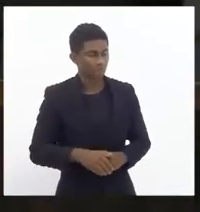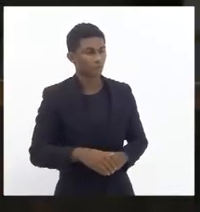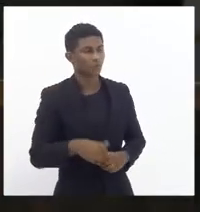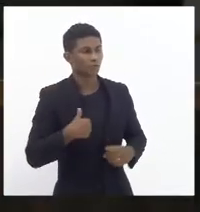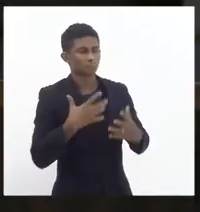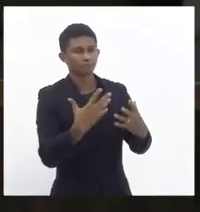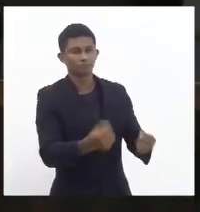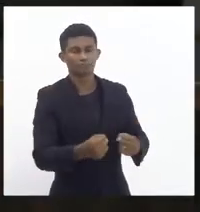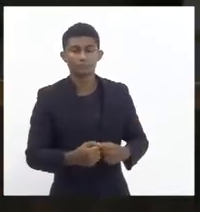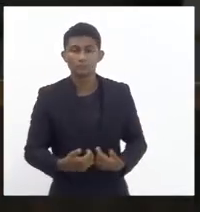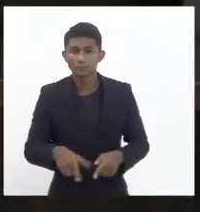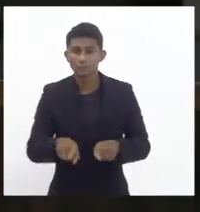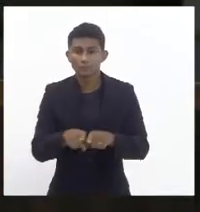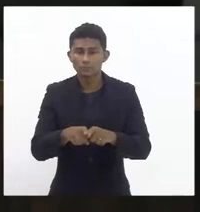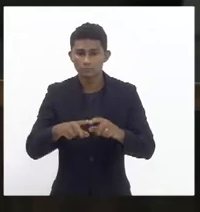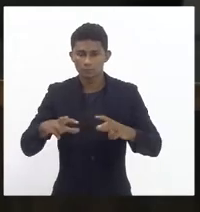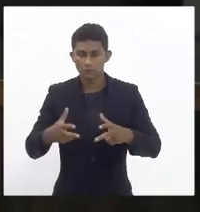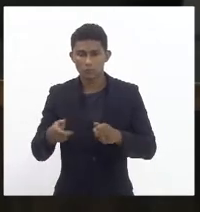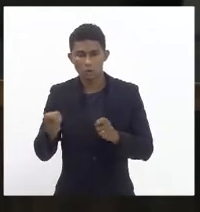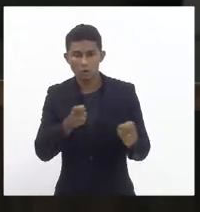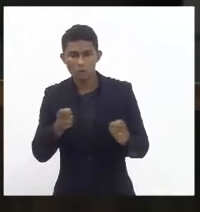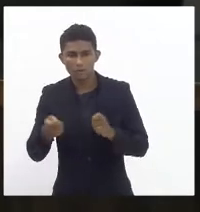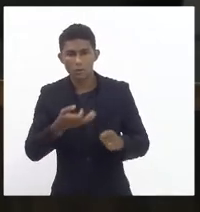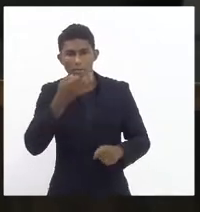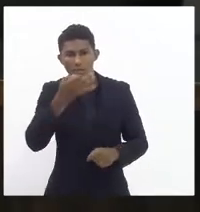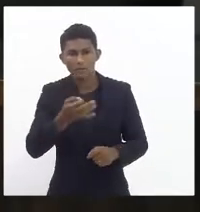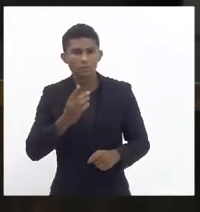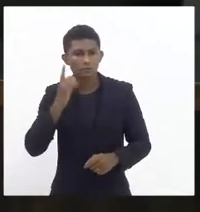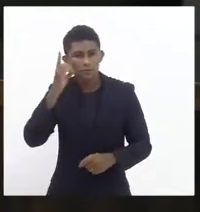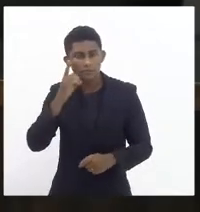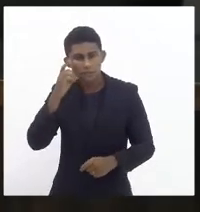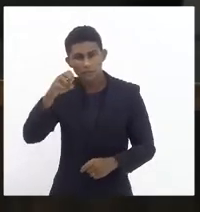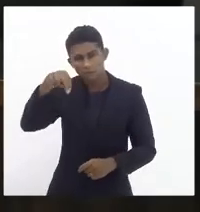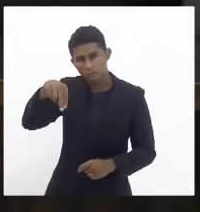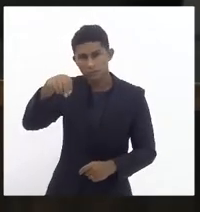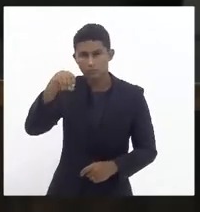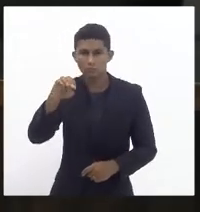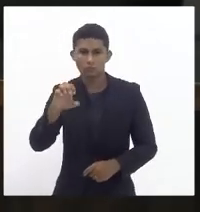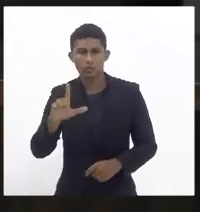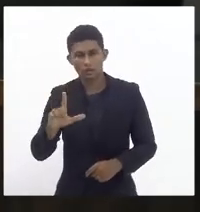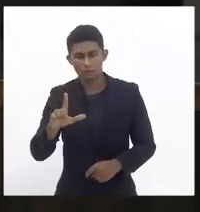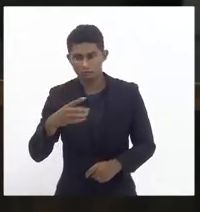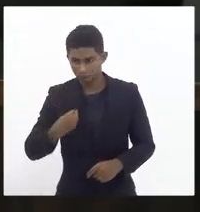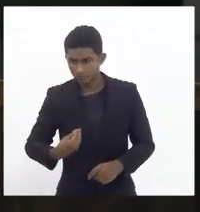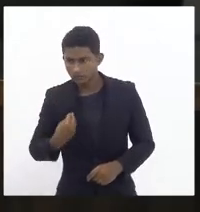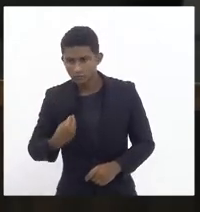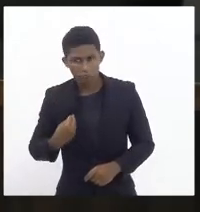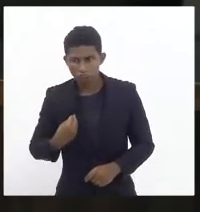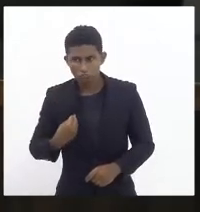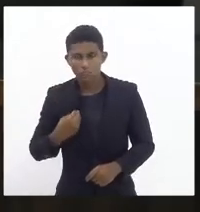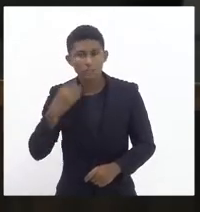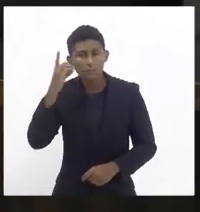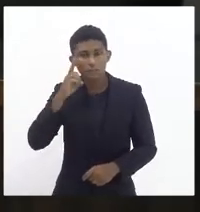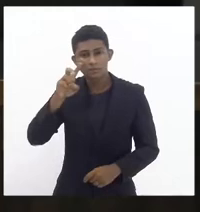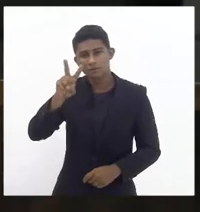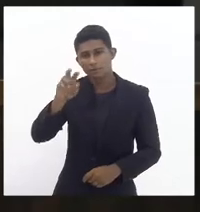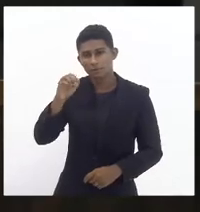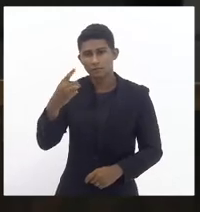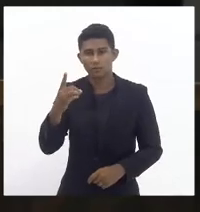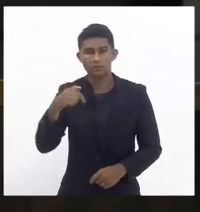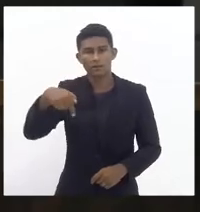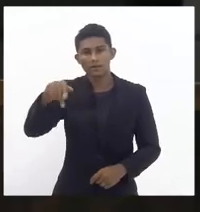pela comissão de Economia Deputado Noel de Carvalho citado Noel de Carvalho Deputado waldeck Carneiro